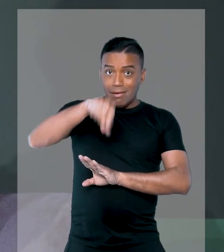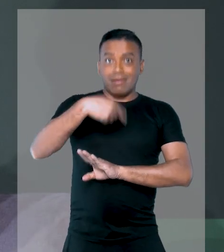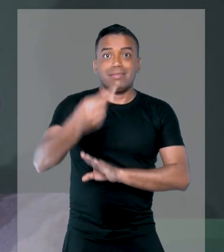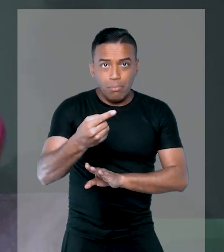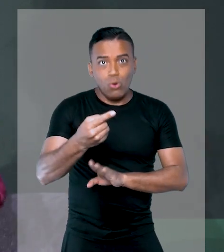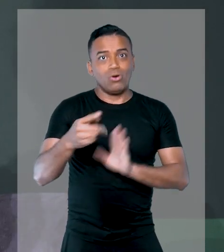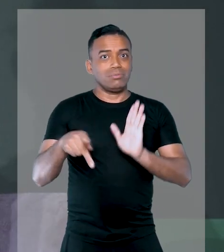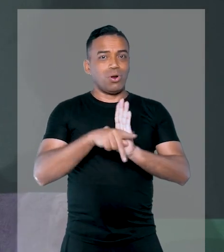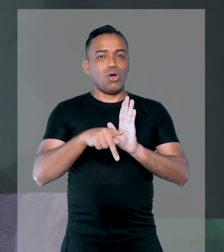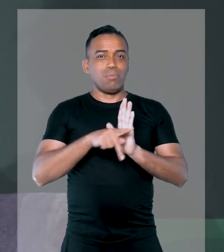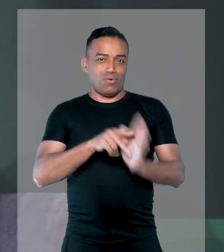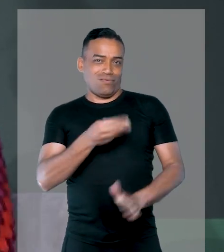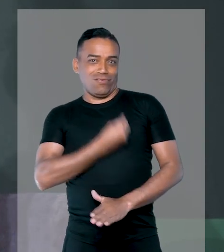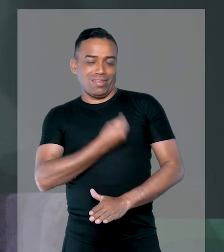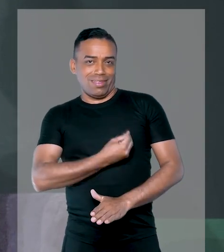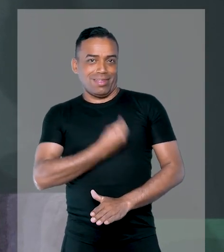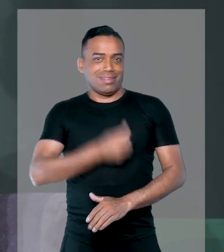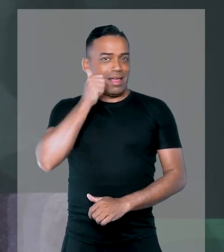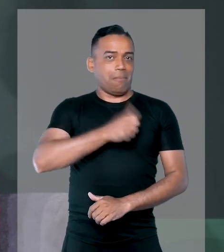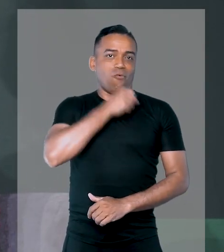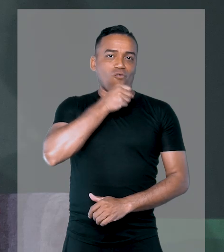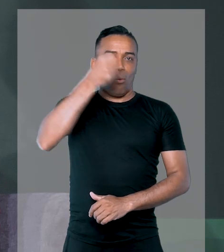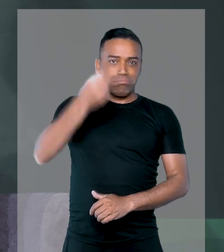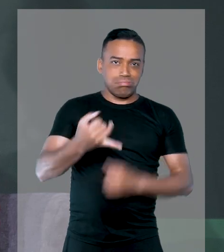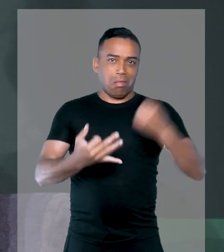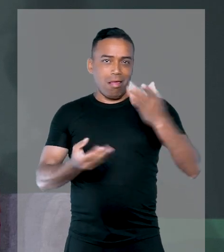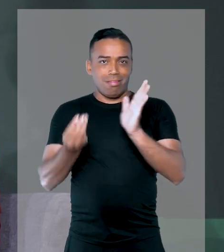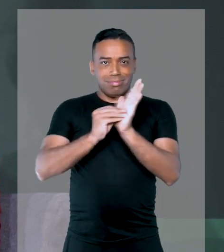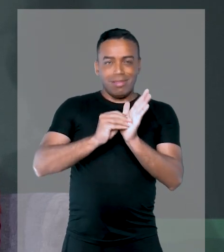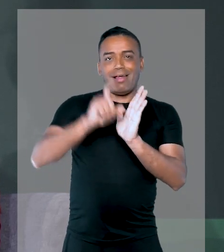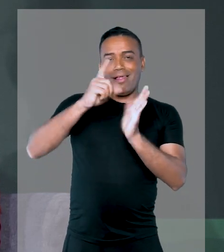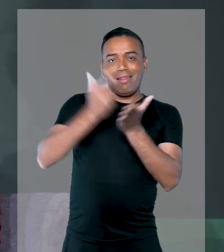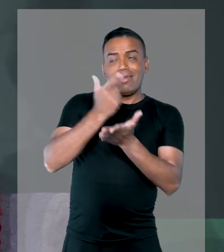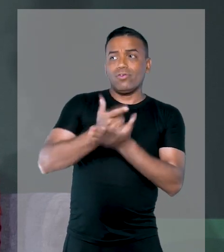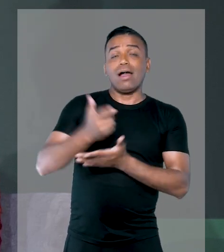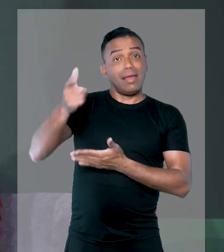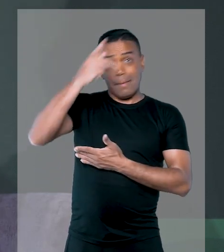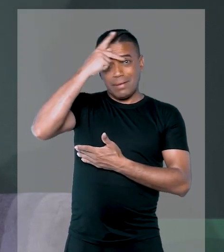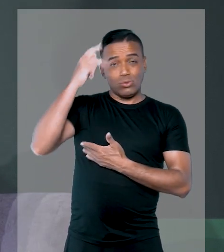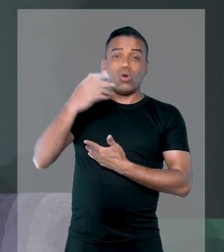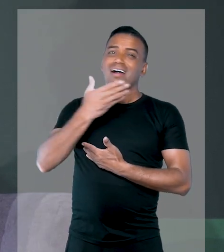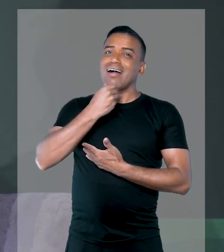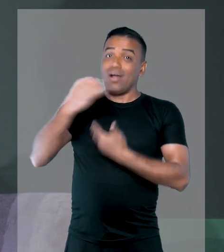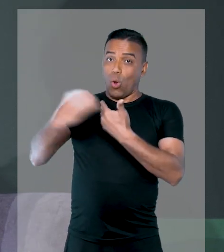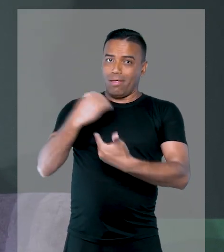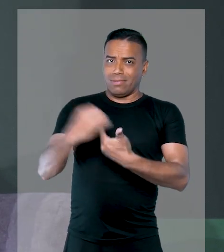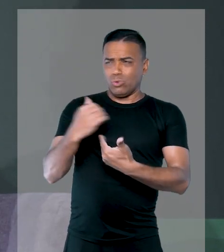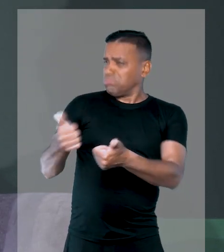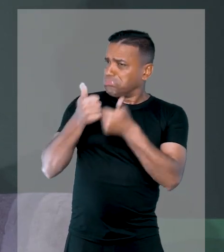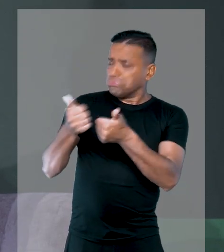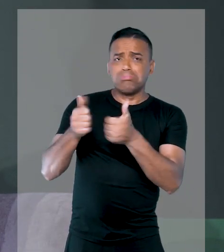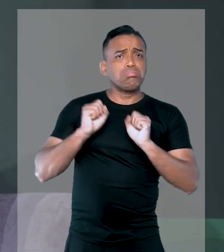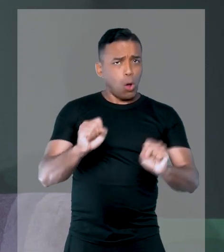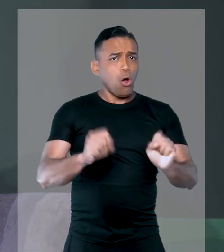o livro, né, a biografia da minha avó. E tanto que meu orientador falou assim, olha, tá tudo bem, não se pressiona, a